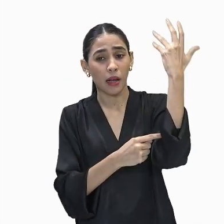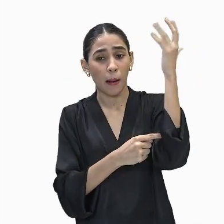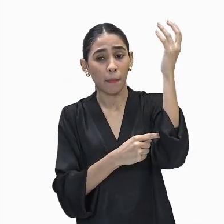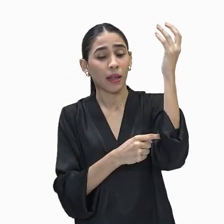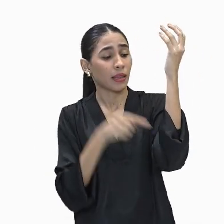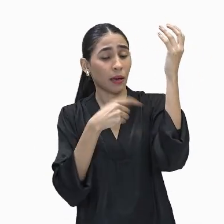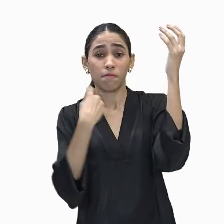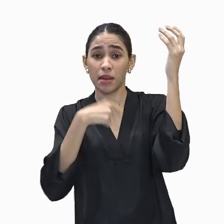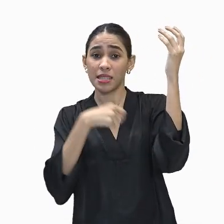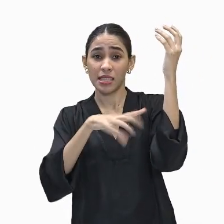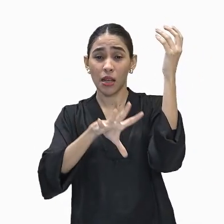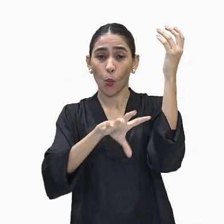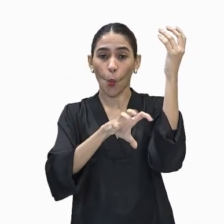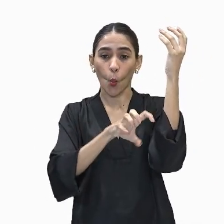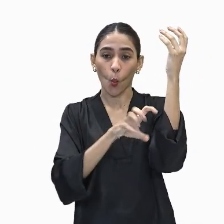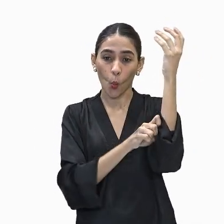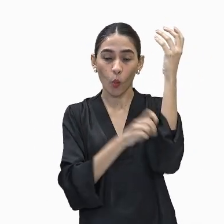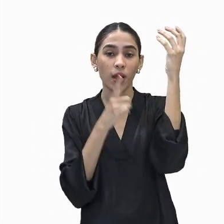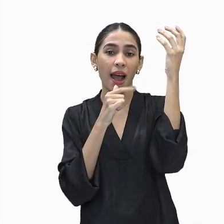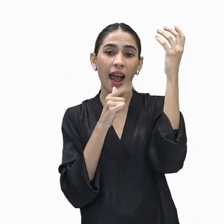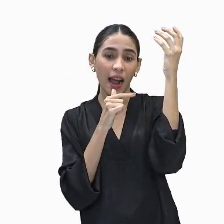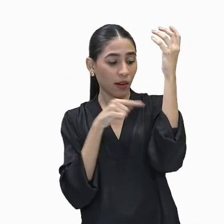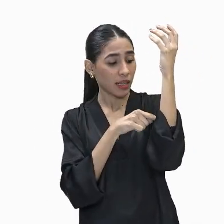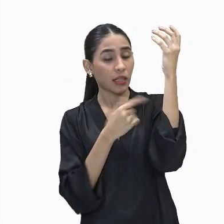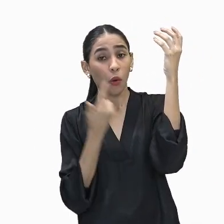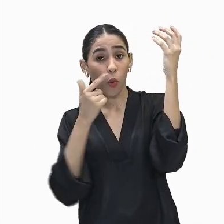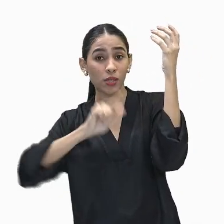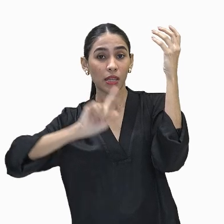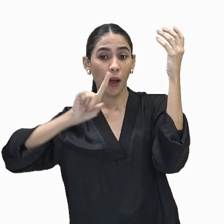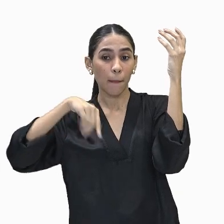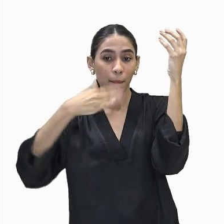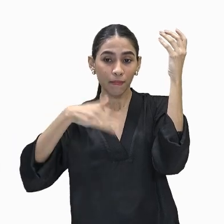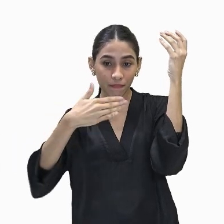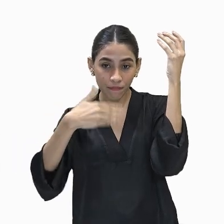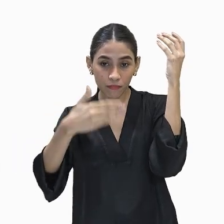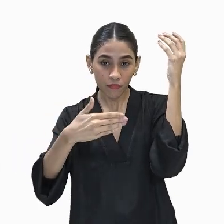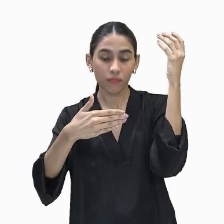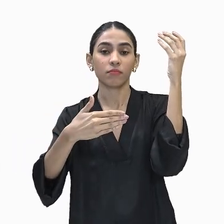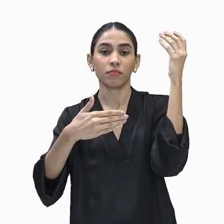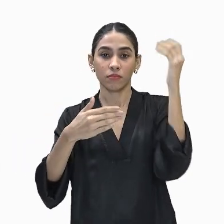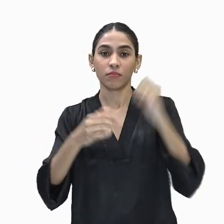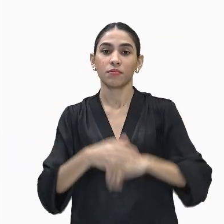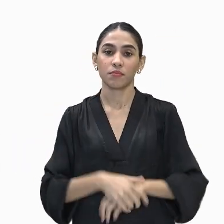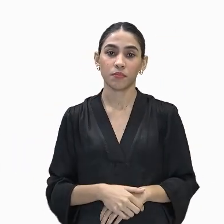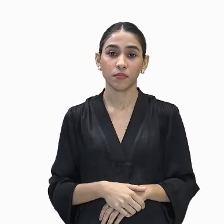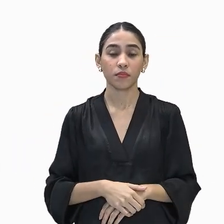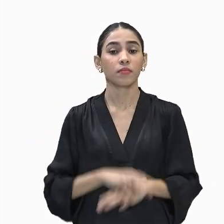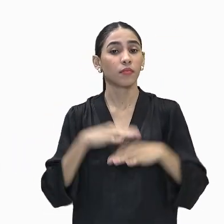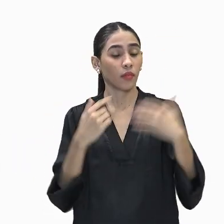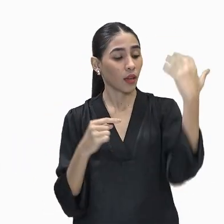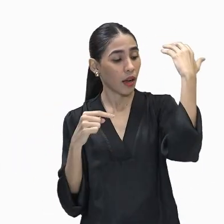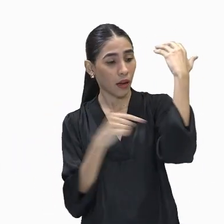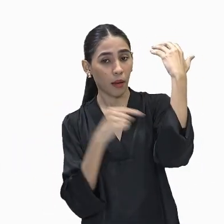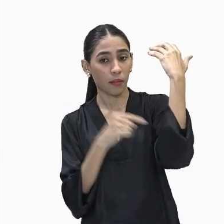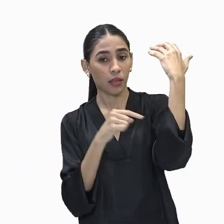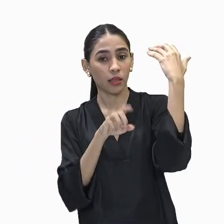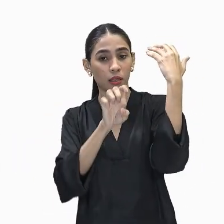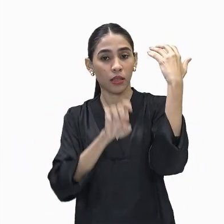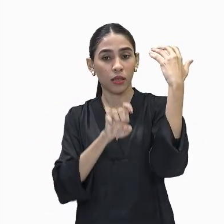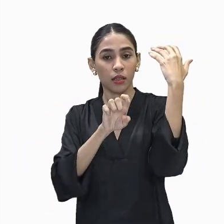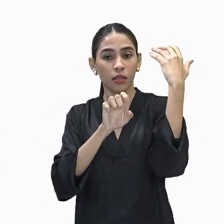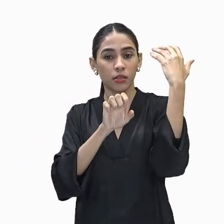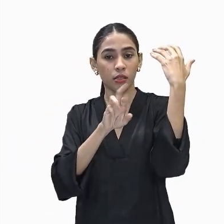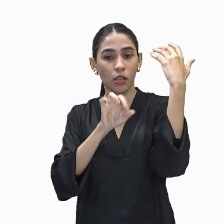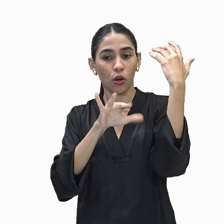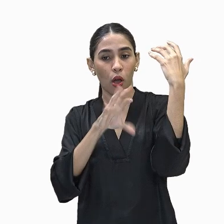solo ali precisa da água para que a planta consiga ali realizar os seus processos. Então, a planta xerófita é aquela